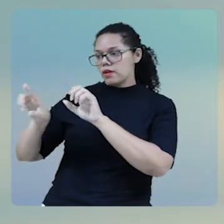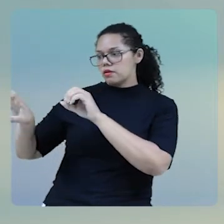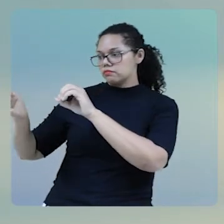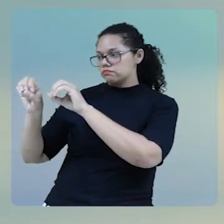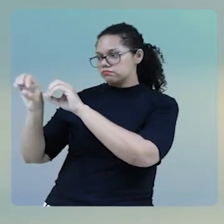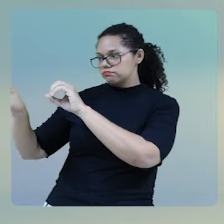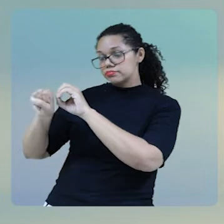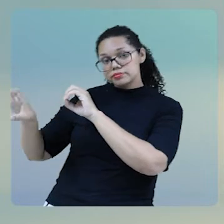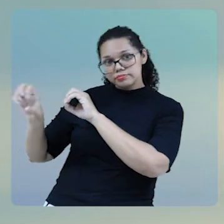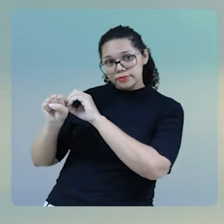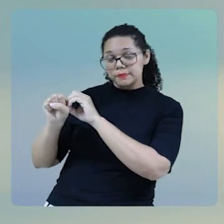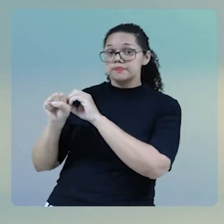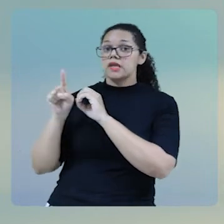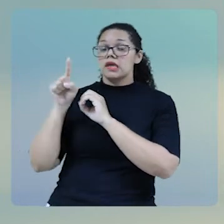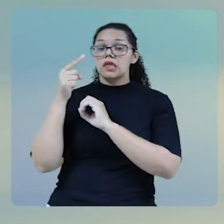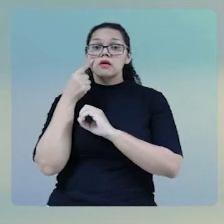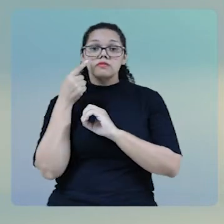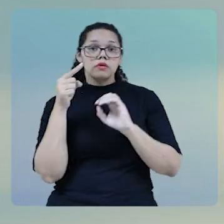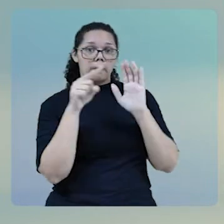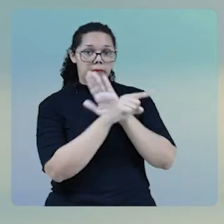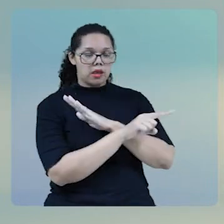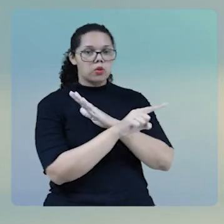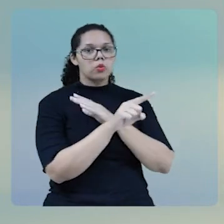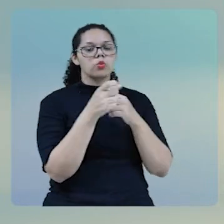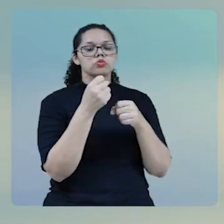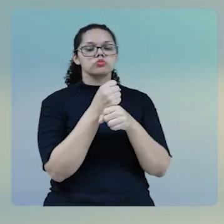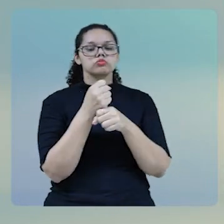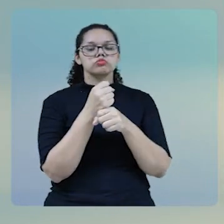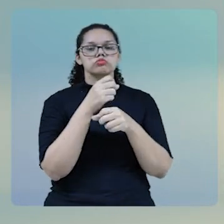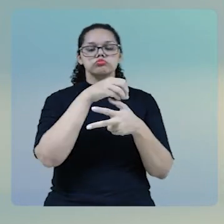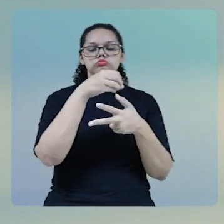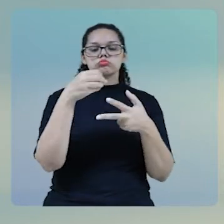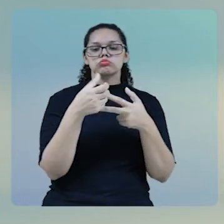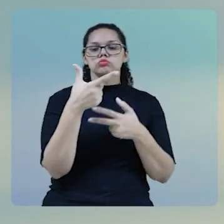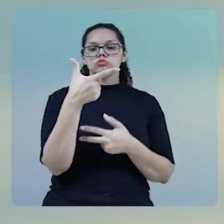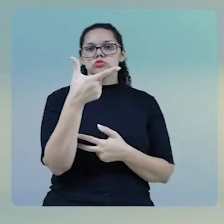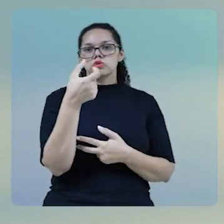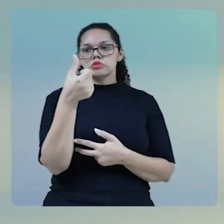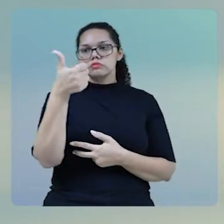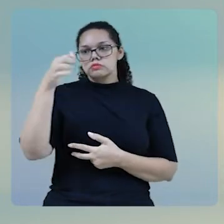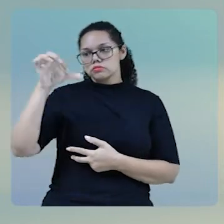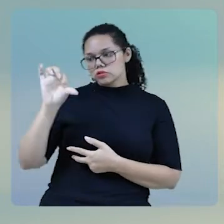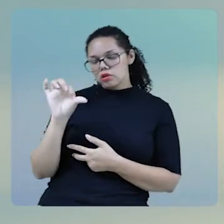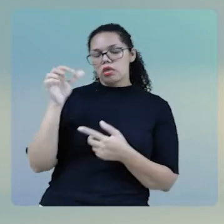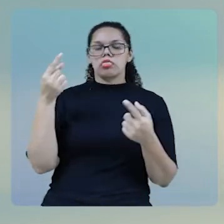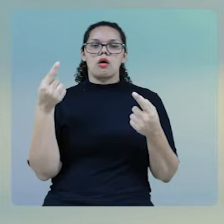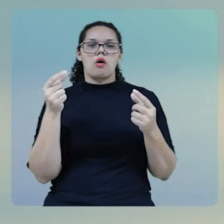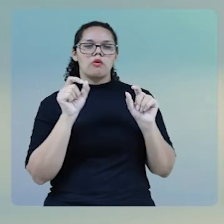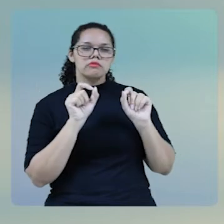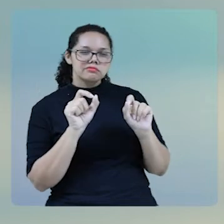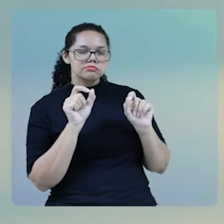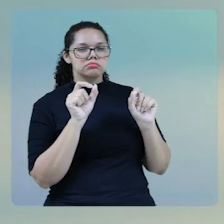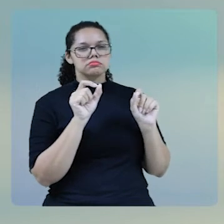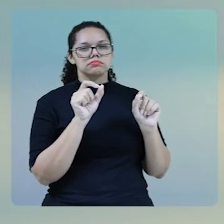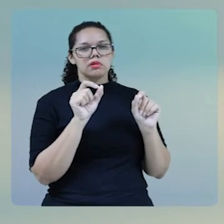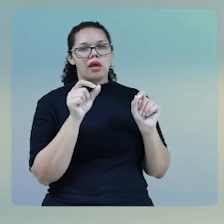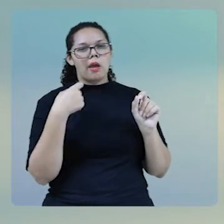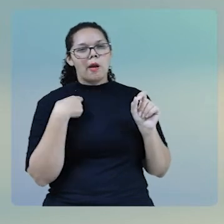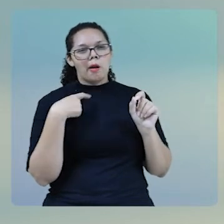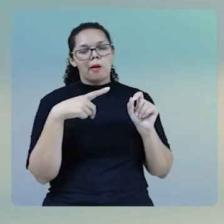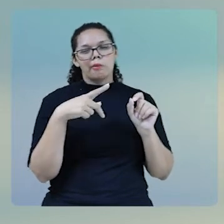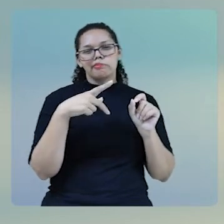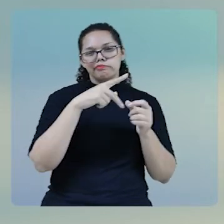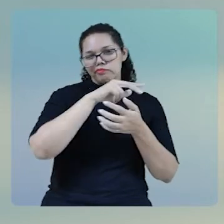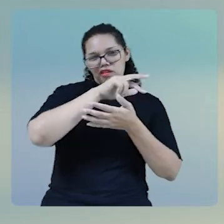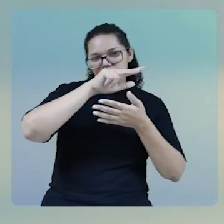questão que caiu no Enem de 2019. Questão bem interessante, tá, pessoal? Que envolve circuitos elétricos, associação de resistores, potência